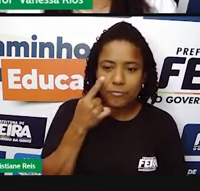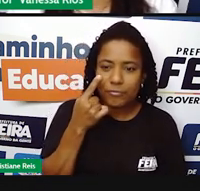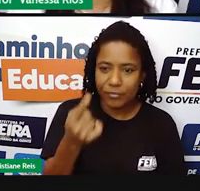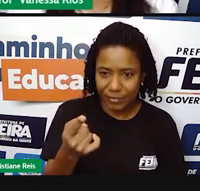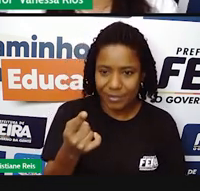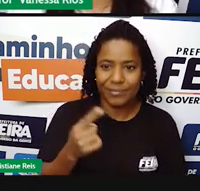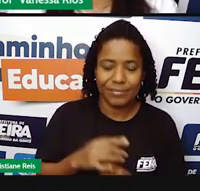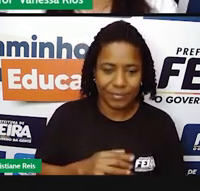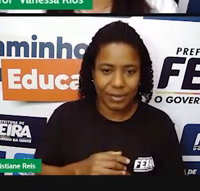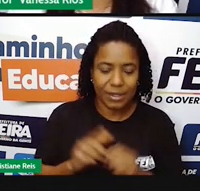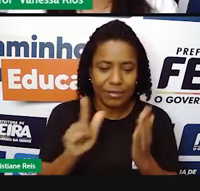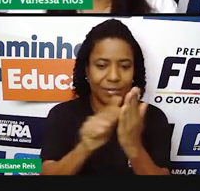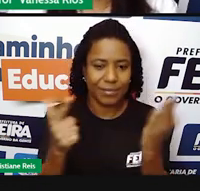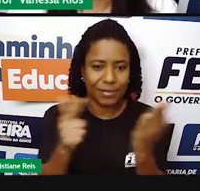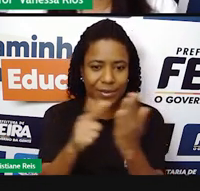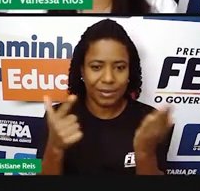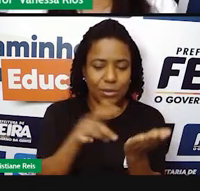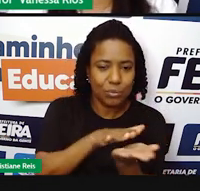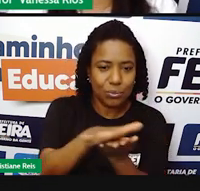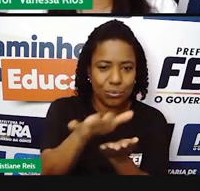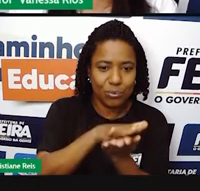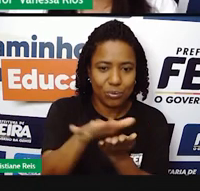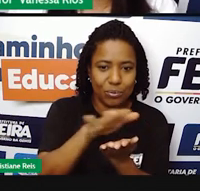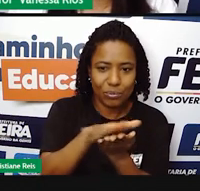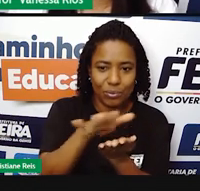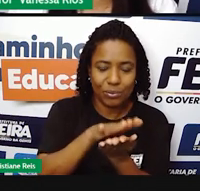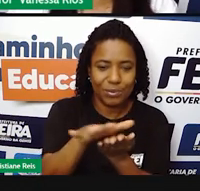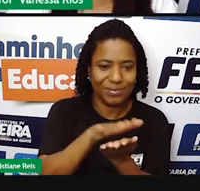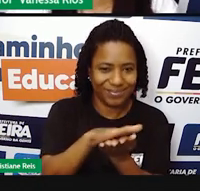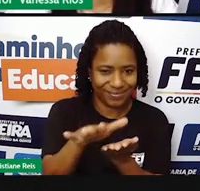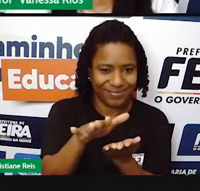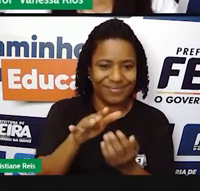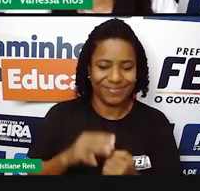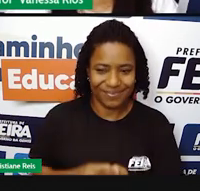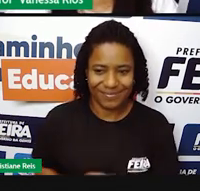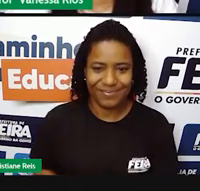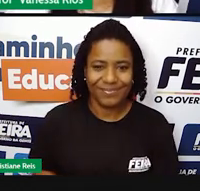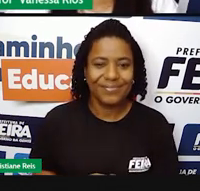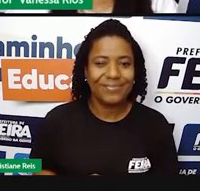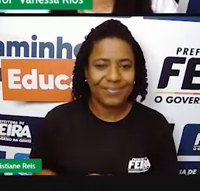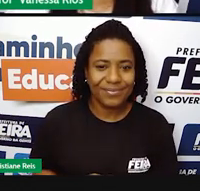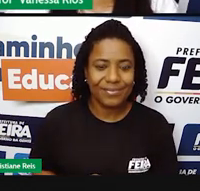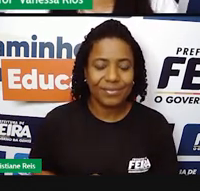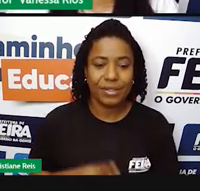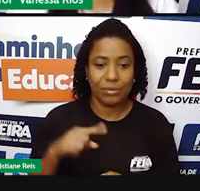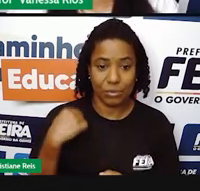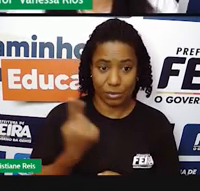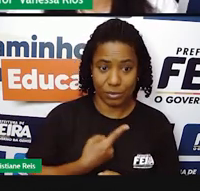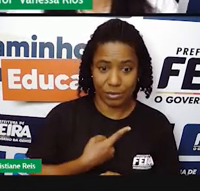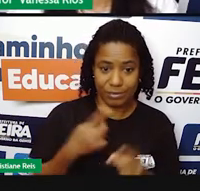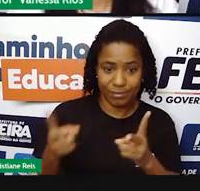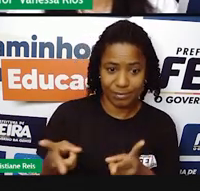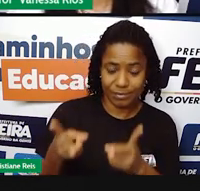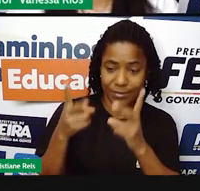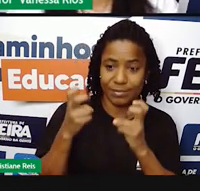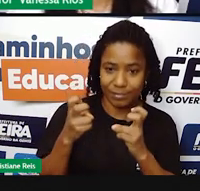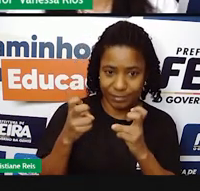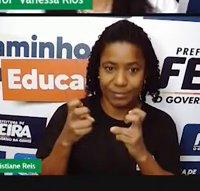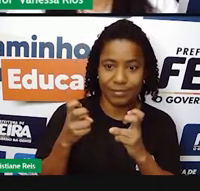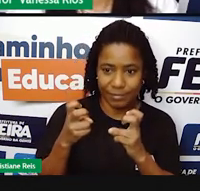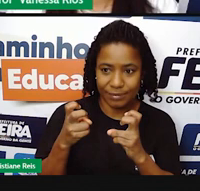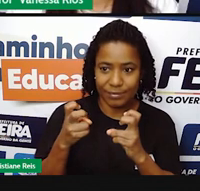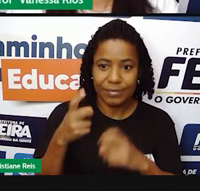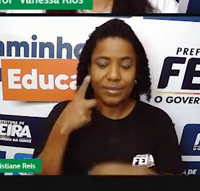já impressa num jornal, né? De papel aí. E aí a gente já observa ali, ó.